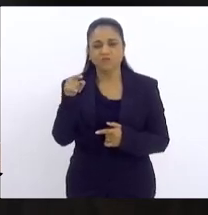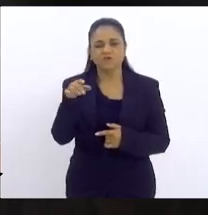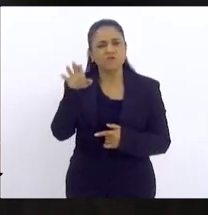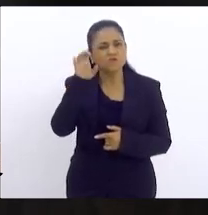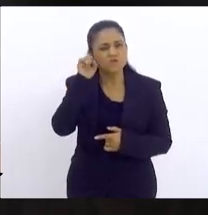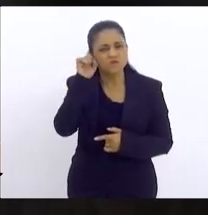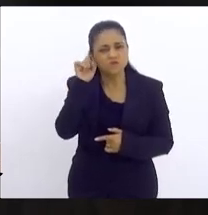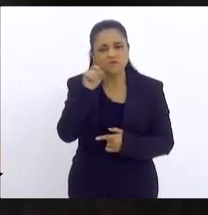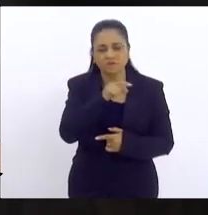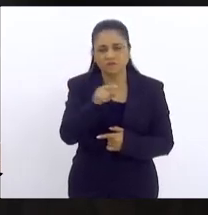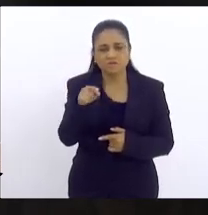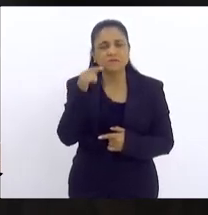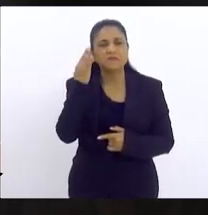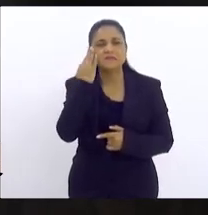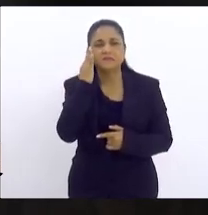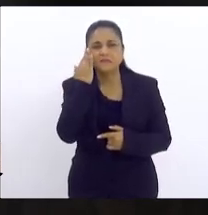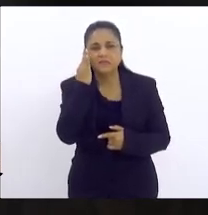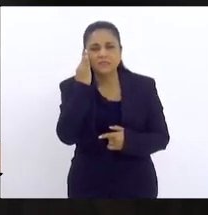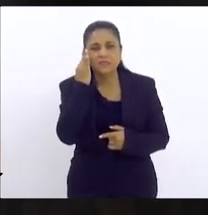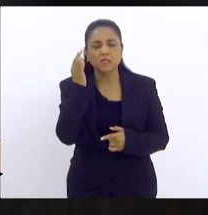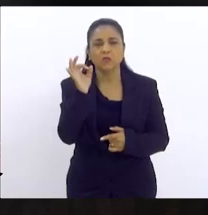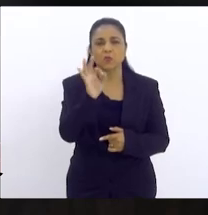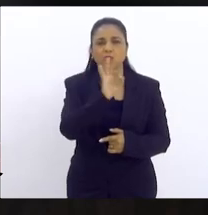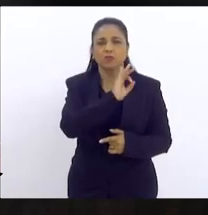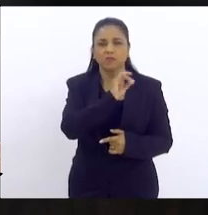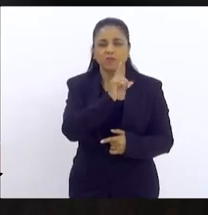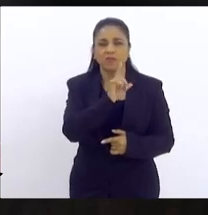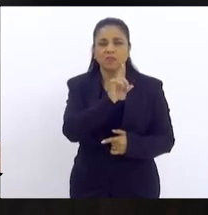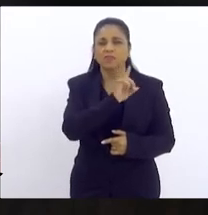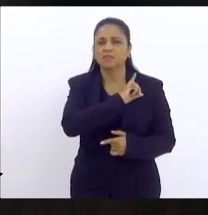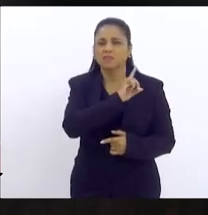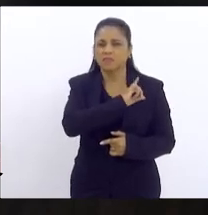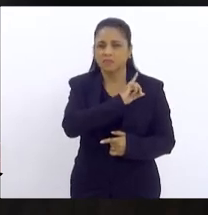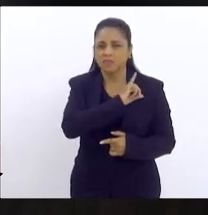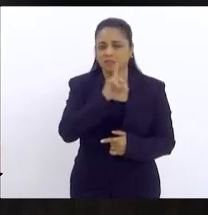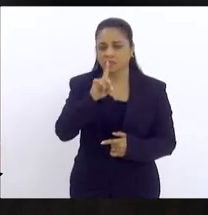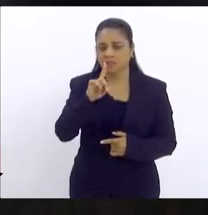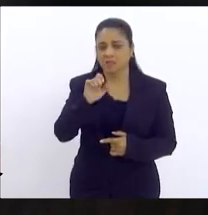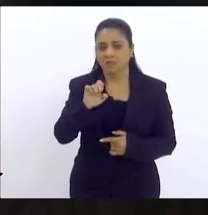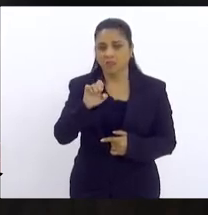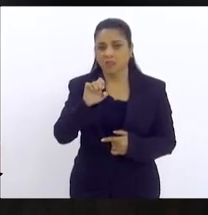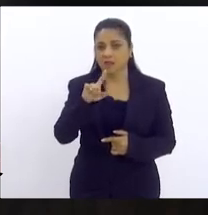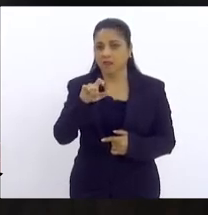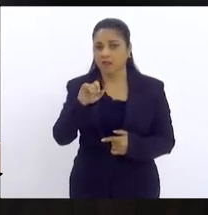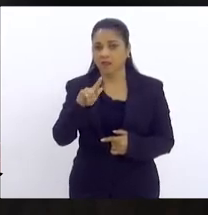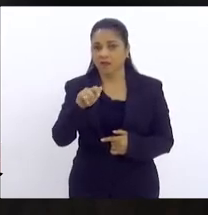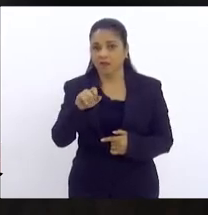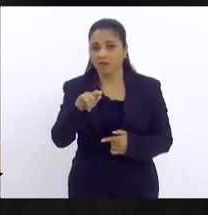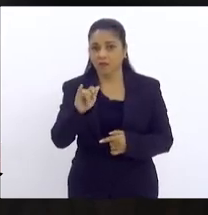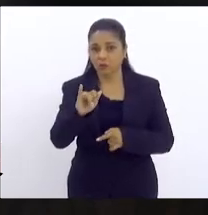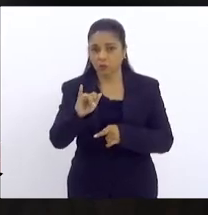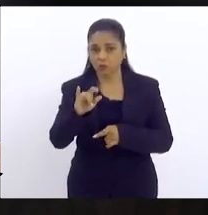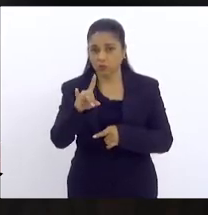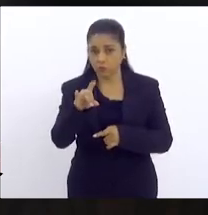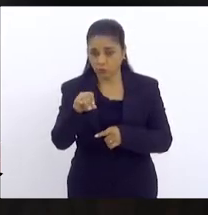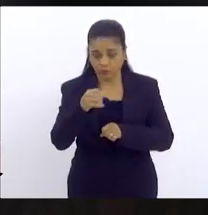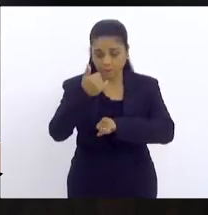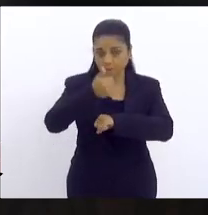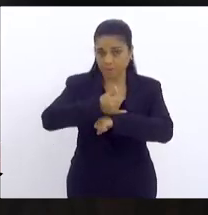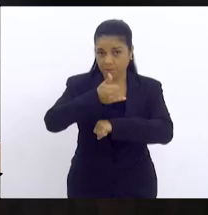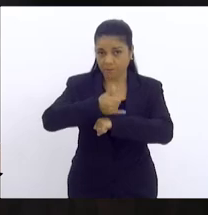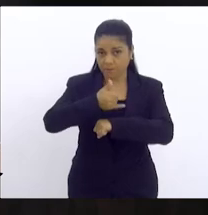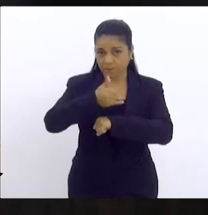como o delegado da capital esqueci o nome dele